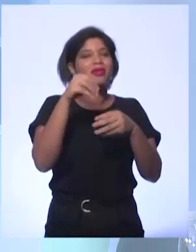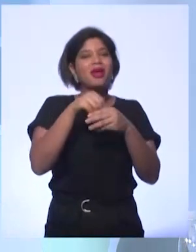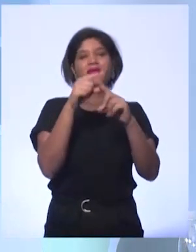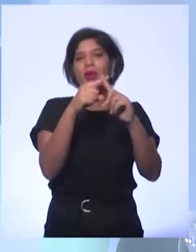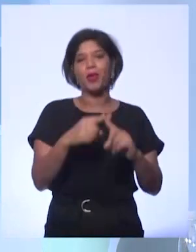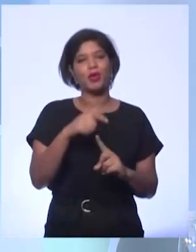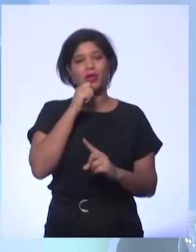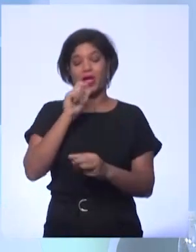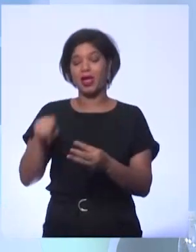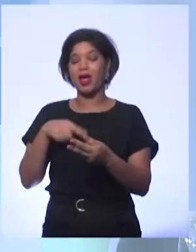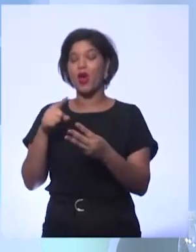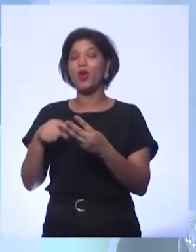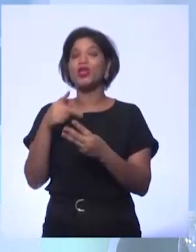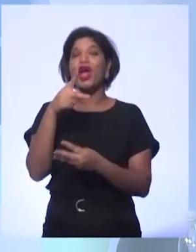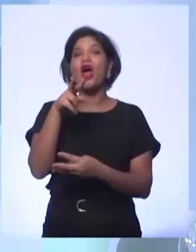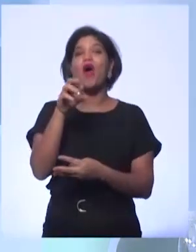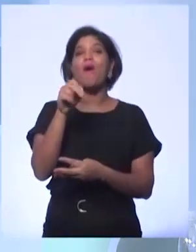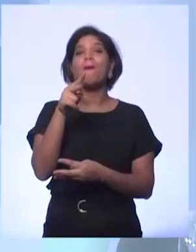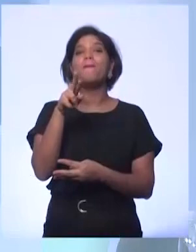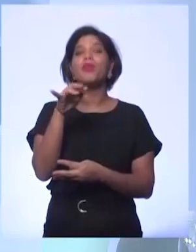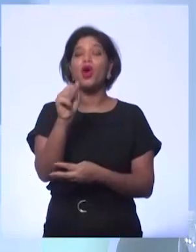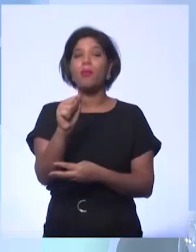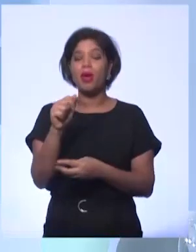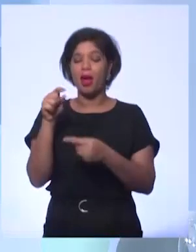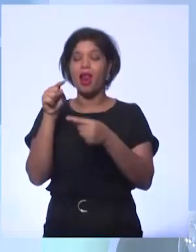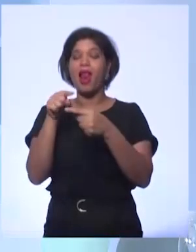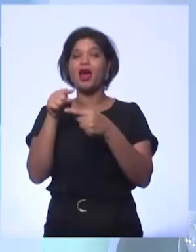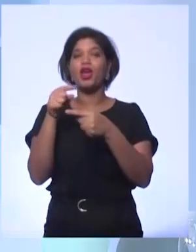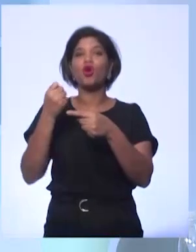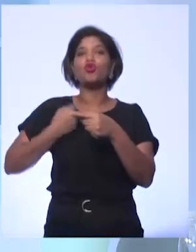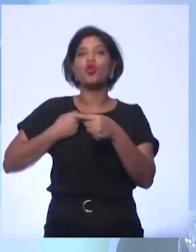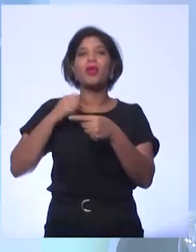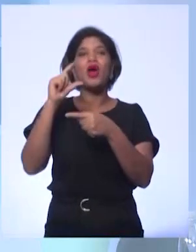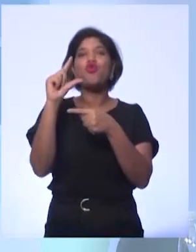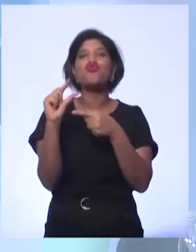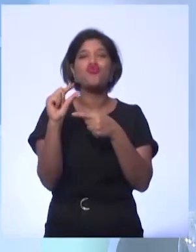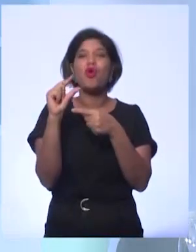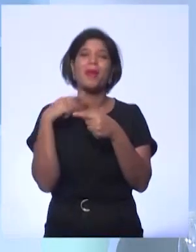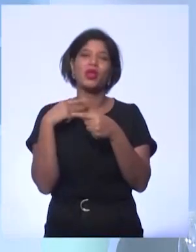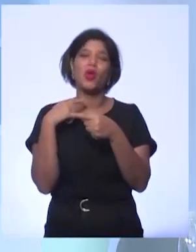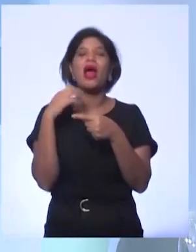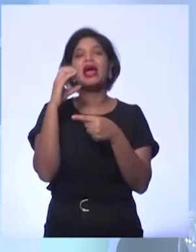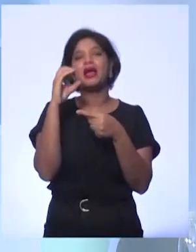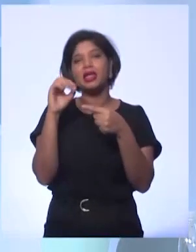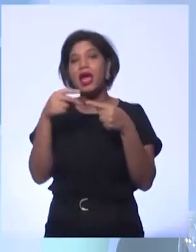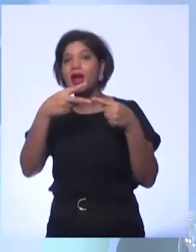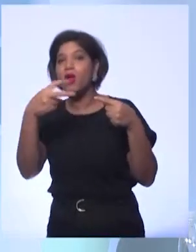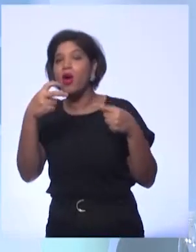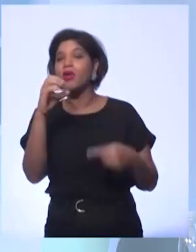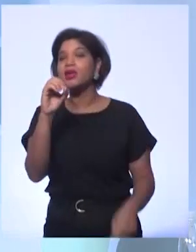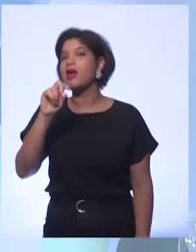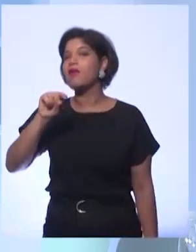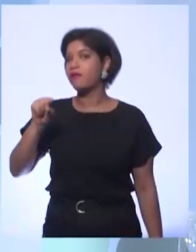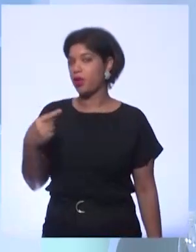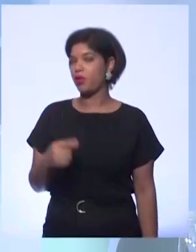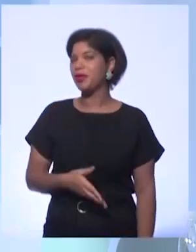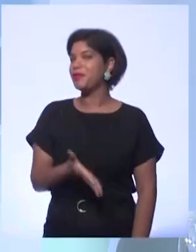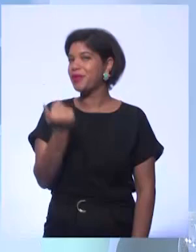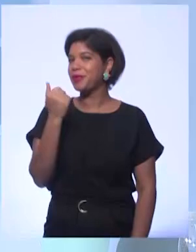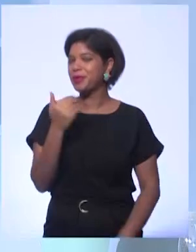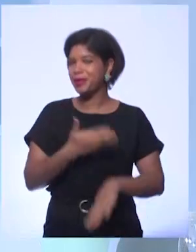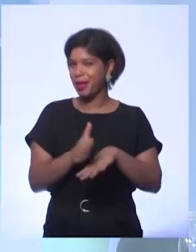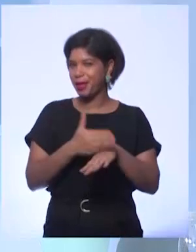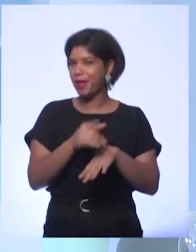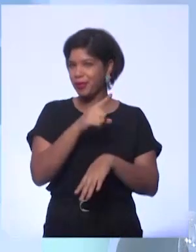fração própria, o número de cima é menor que o de baixo. E vai dar 0, alguma coisa. Bom, vamos praticar um exercício para ver se vocês